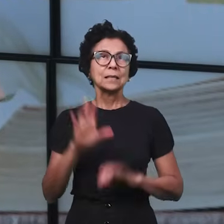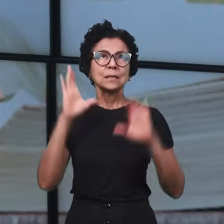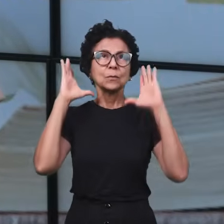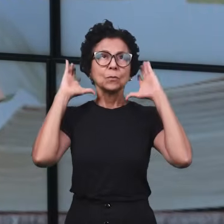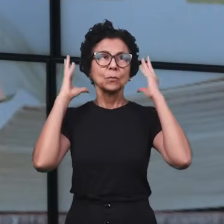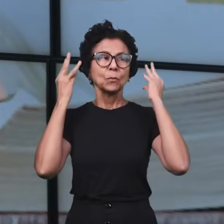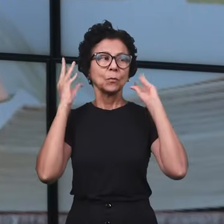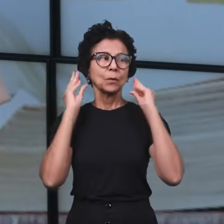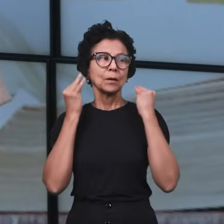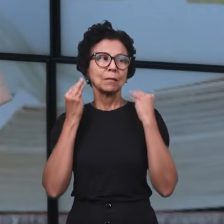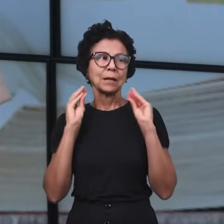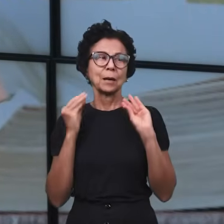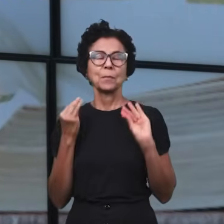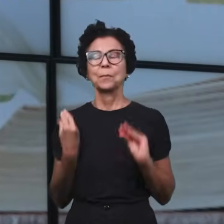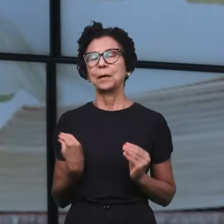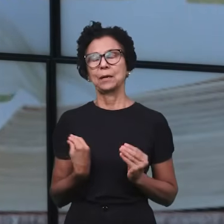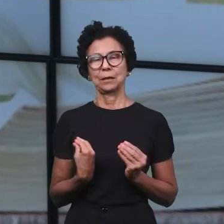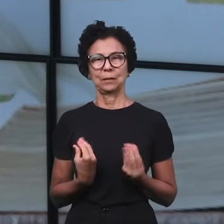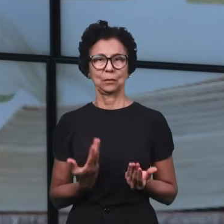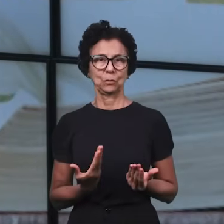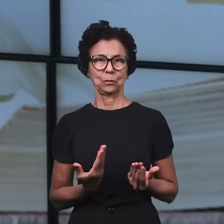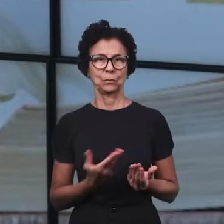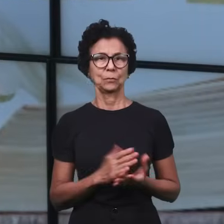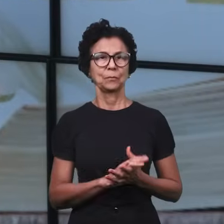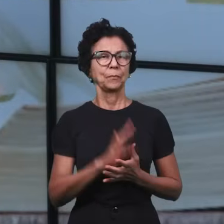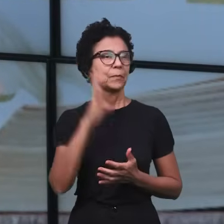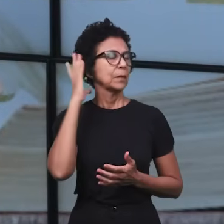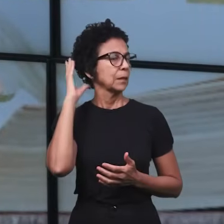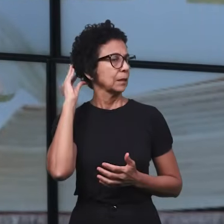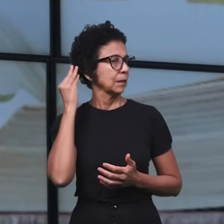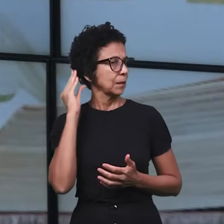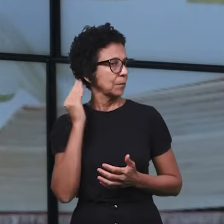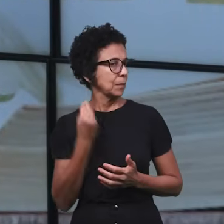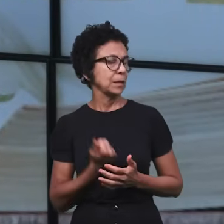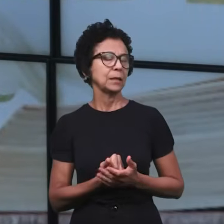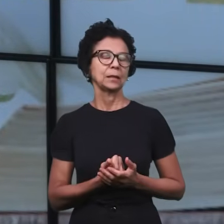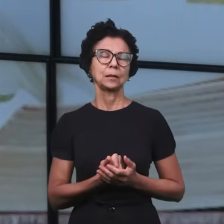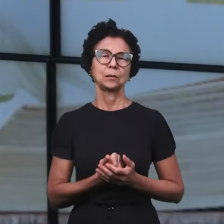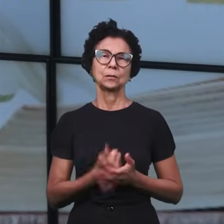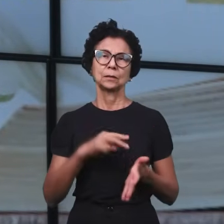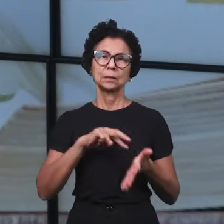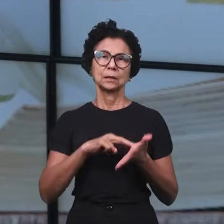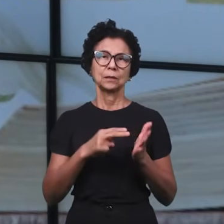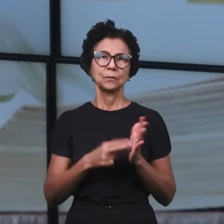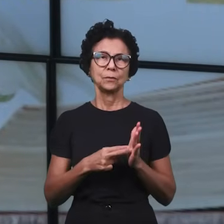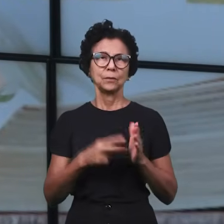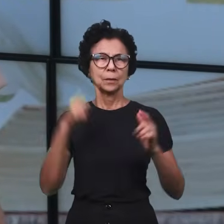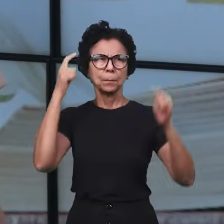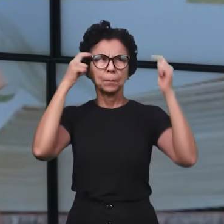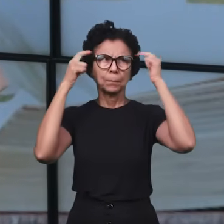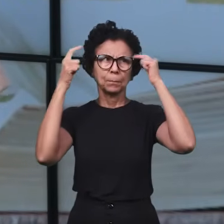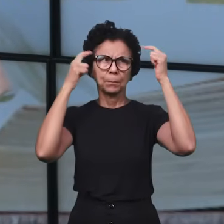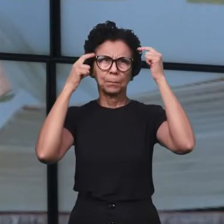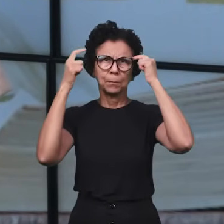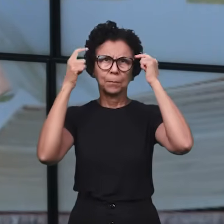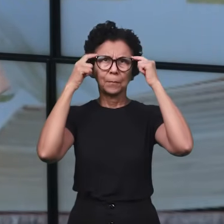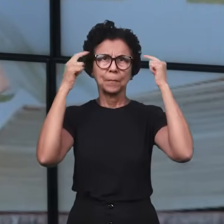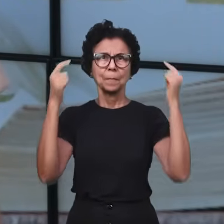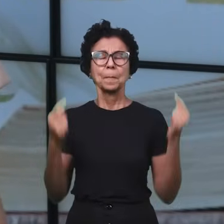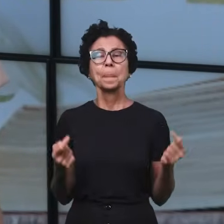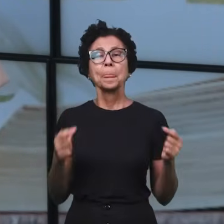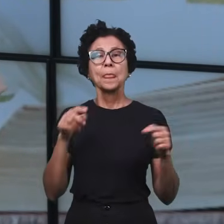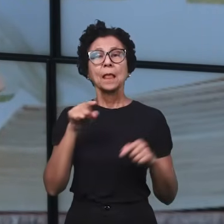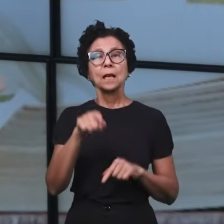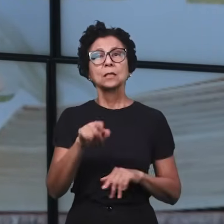nós entendemos que profeticamente, toda vez que o Senhor fala a respeito de cabelo, fala dos nossos pensamentos. Às vezes você pode estar com um